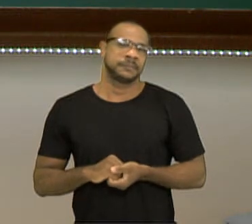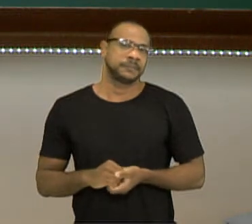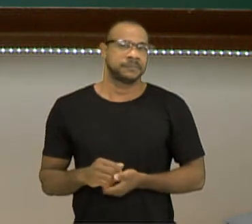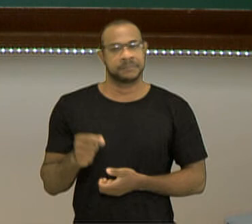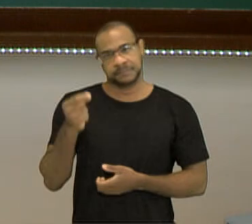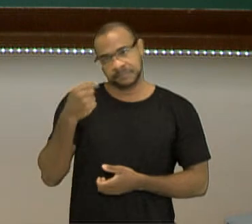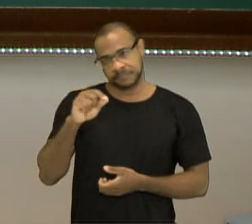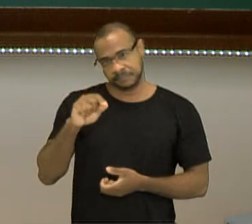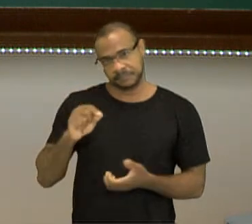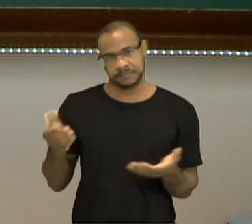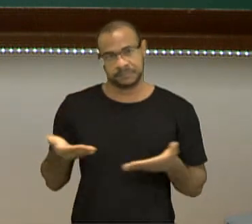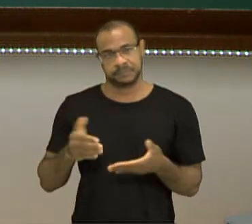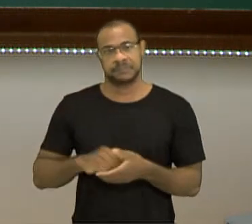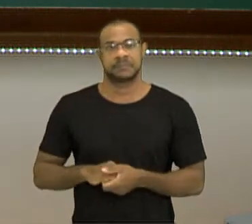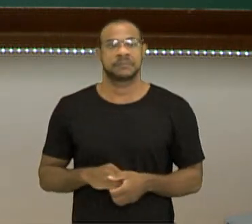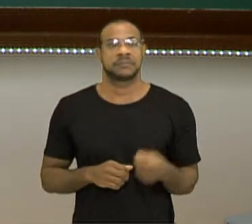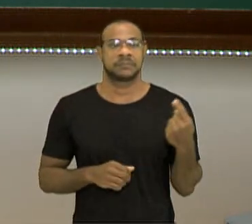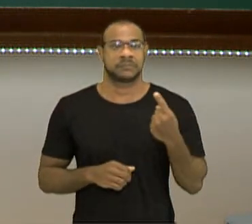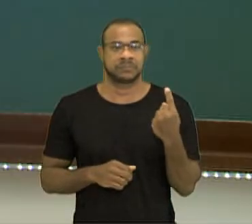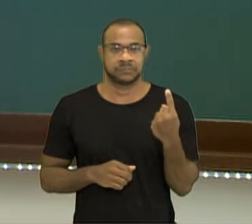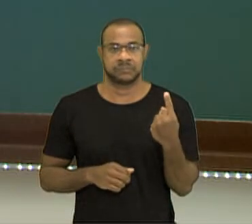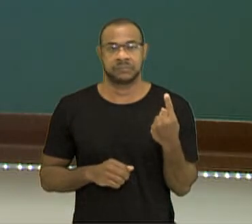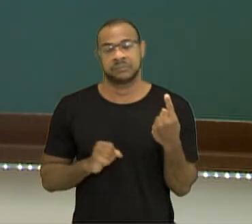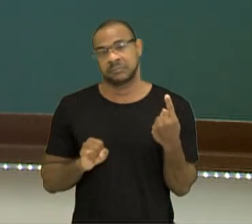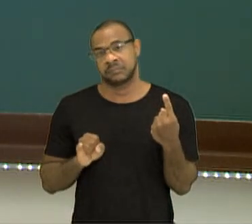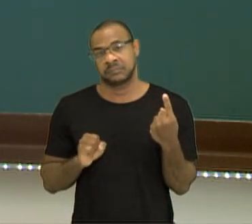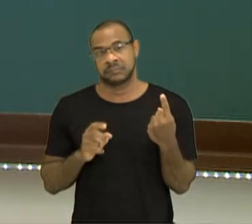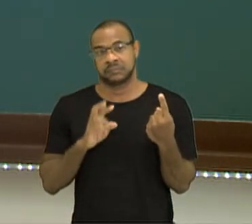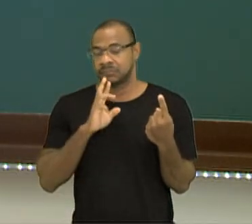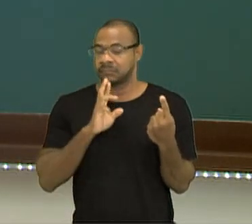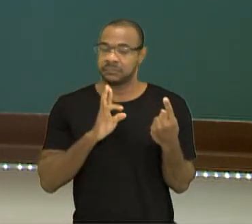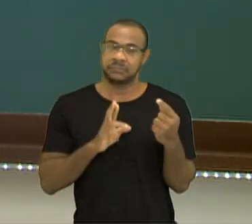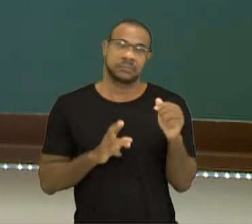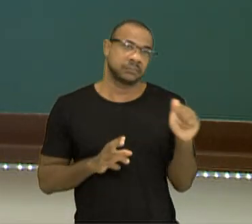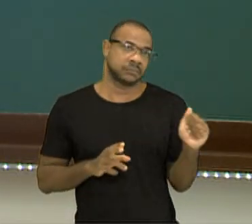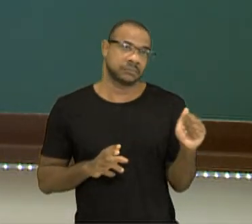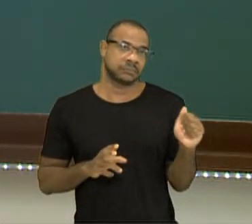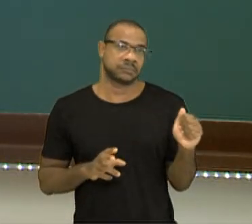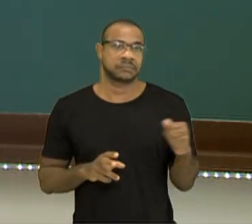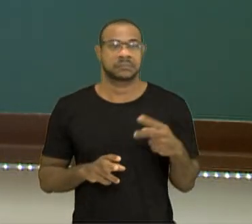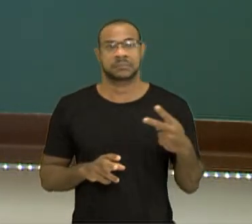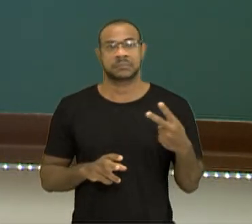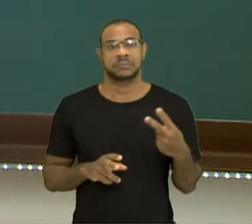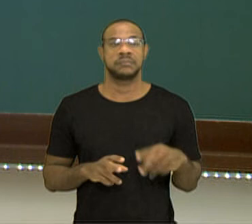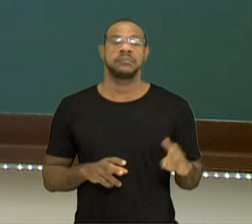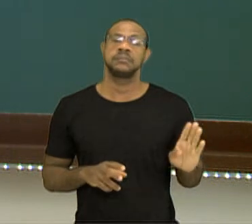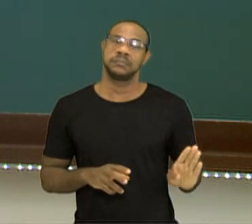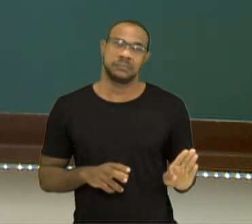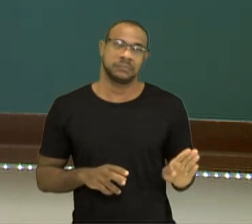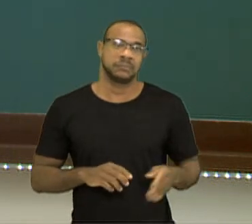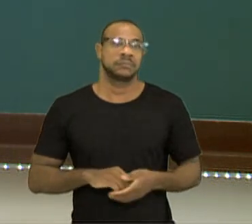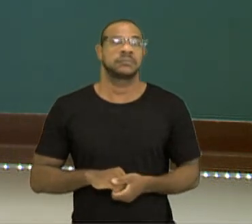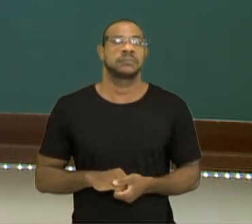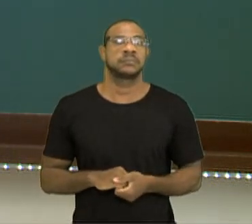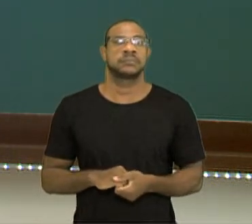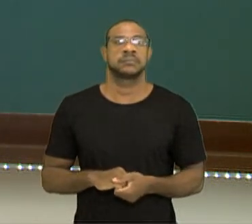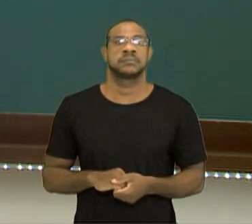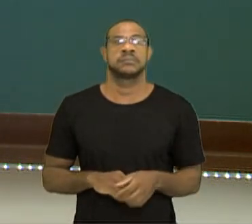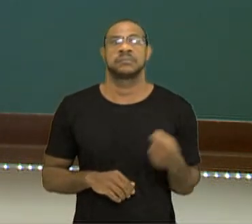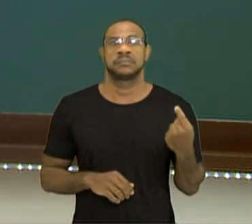Corrigindo o nosso quiz, na número 1, se você marcou a letra A, tu acertou. E na número 2 é a letra B. Bora ver o porquê?